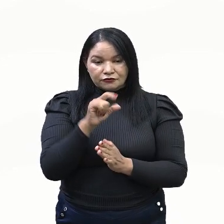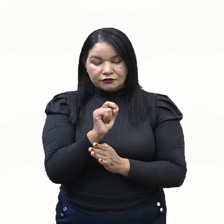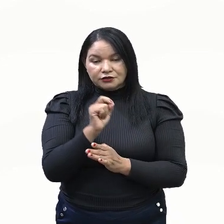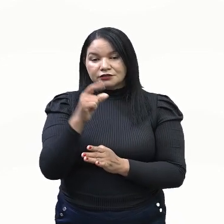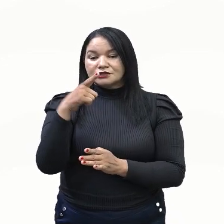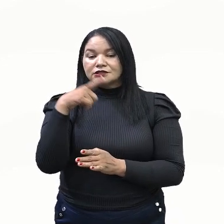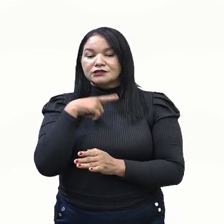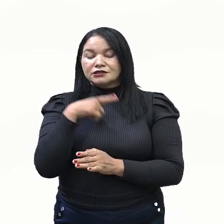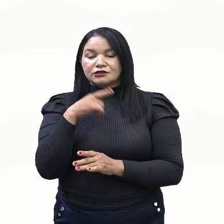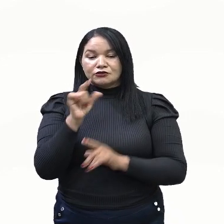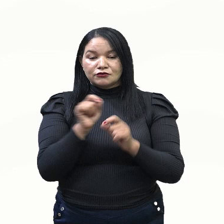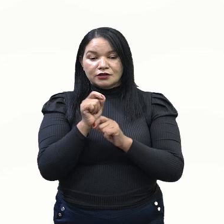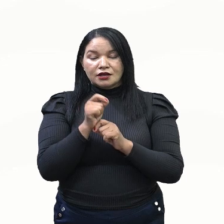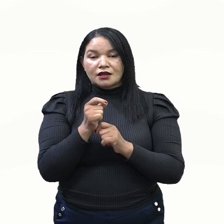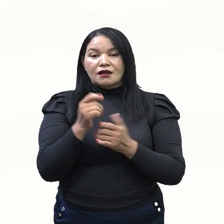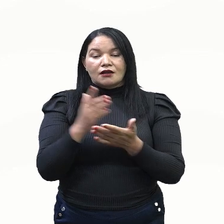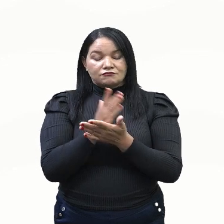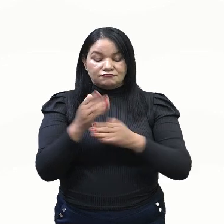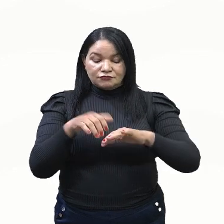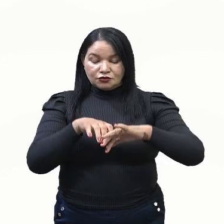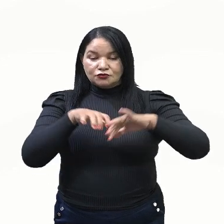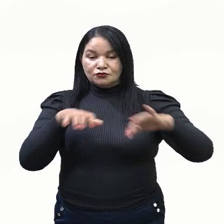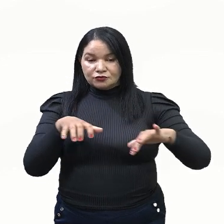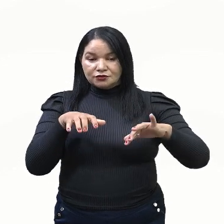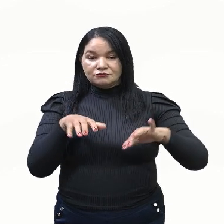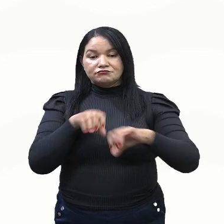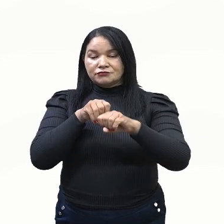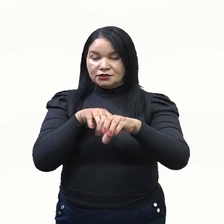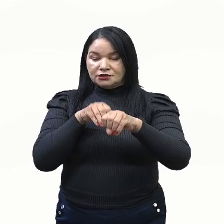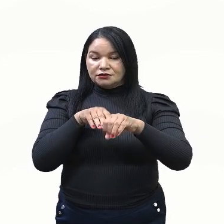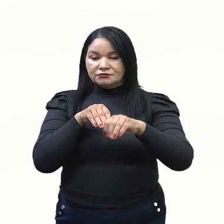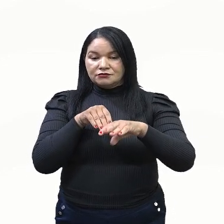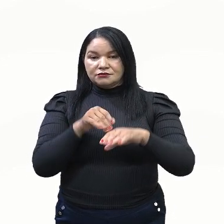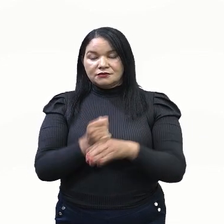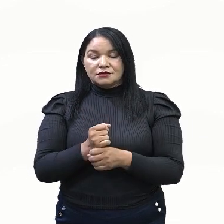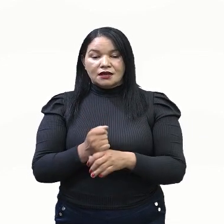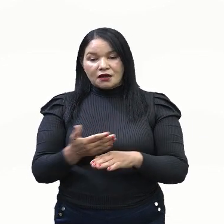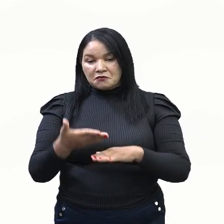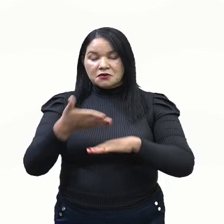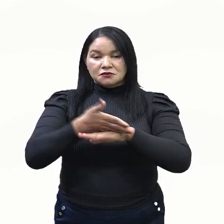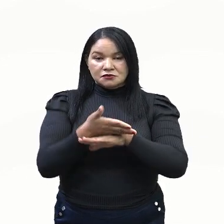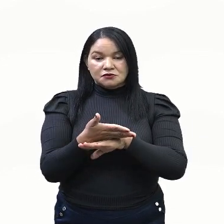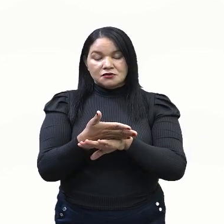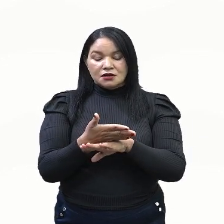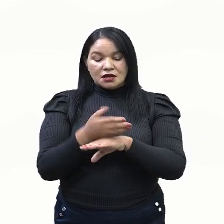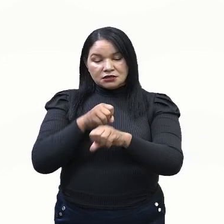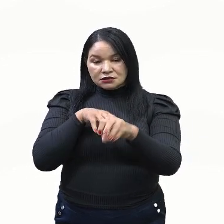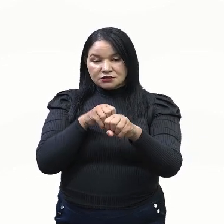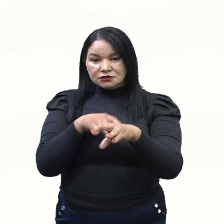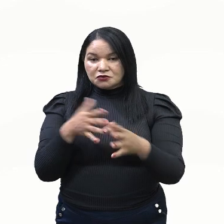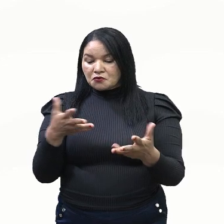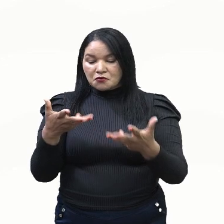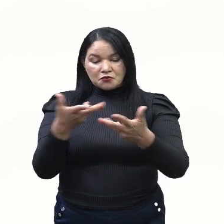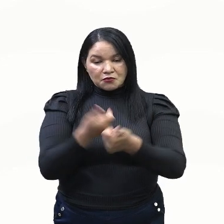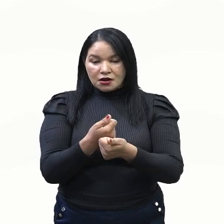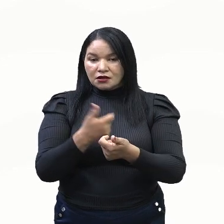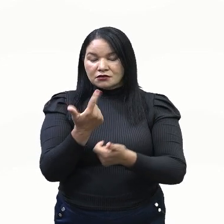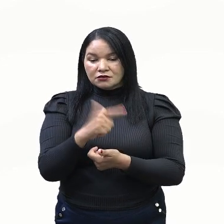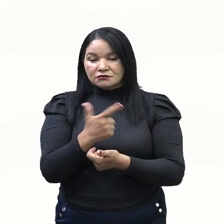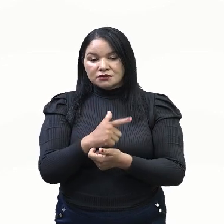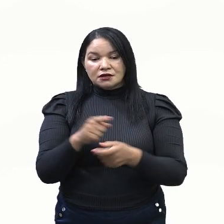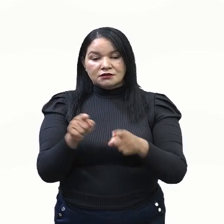haverá a exclusão educacional, sem acesso a uma educação de qualidade, a oportunidades